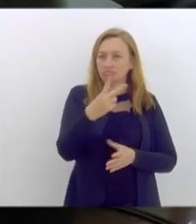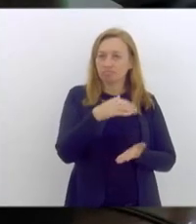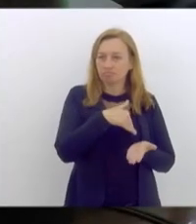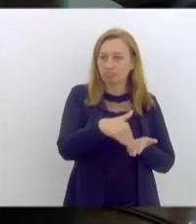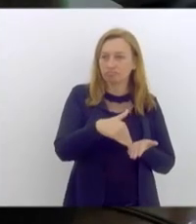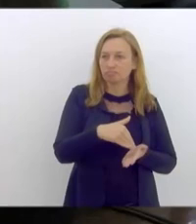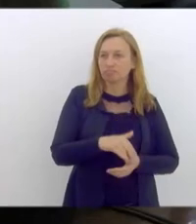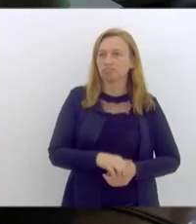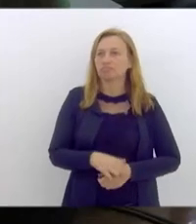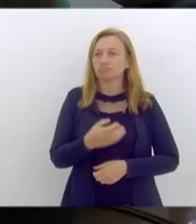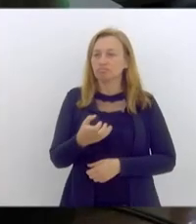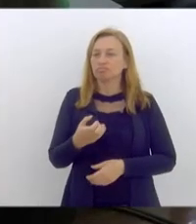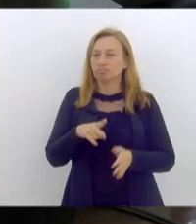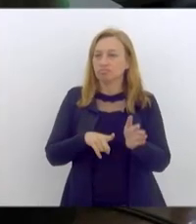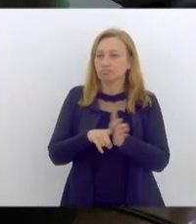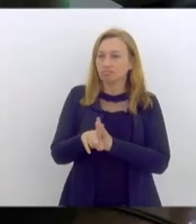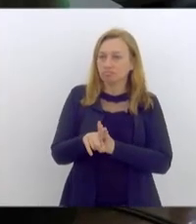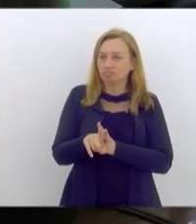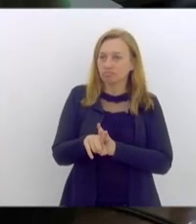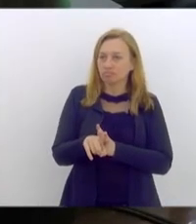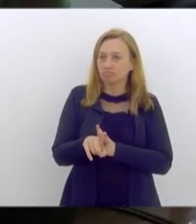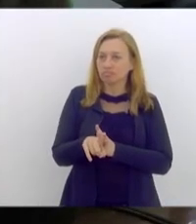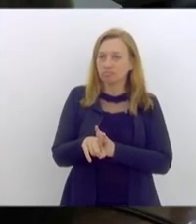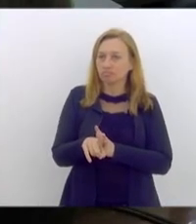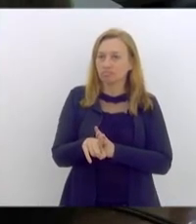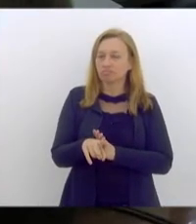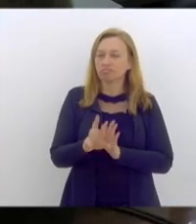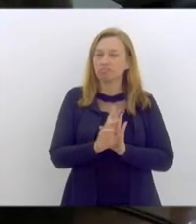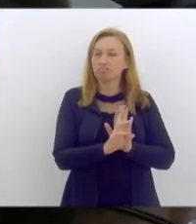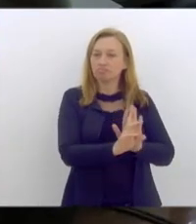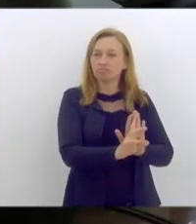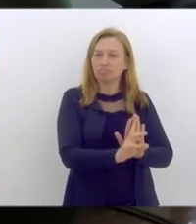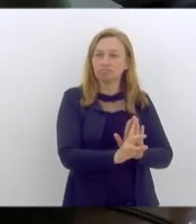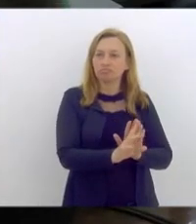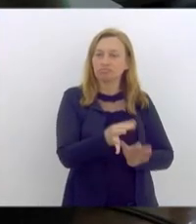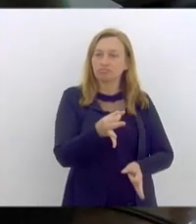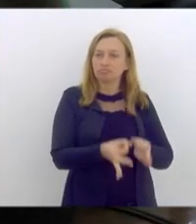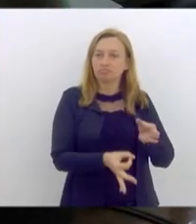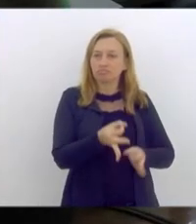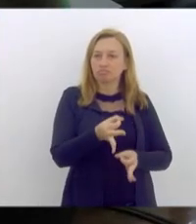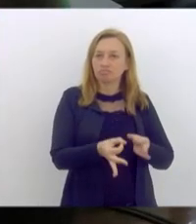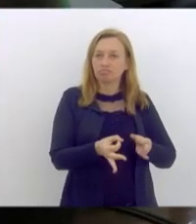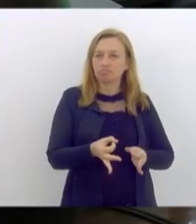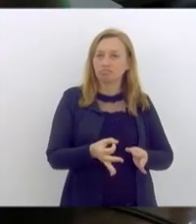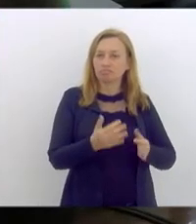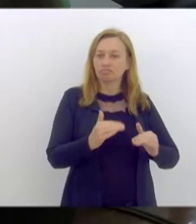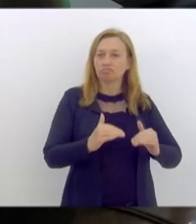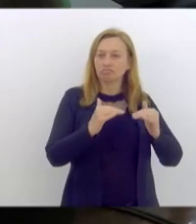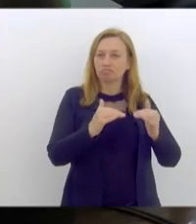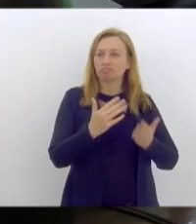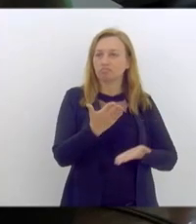eu queria fazer uma pergunta aos nossos representantes do Tribunal de Contas